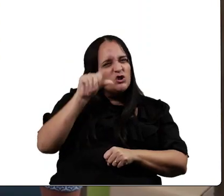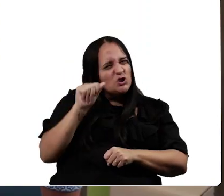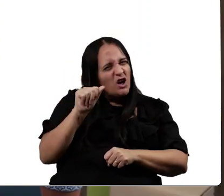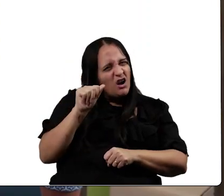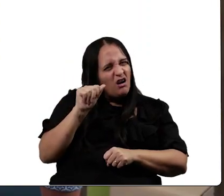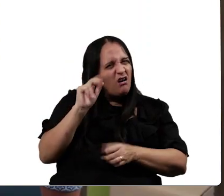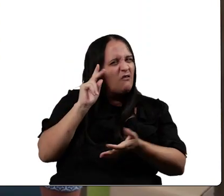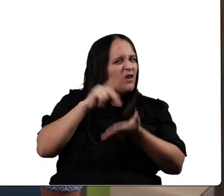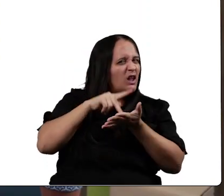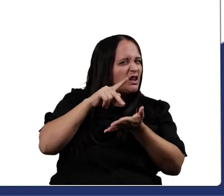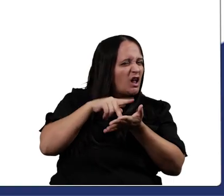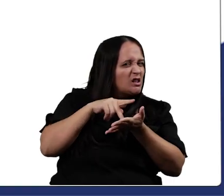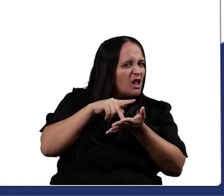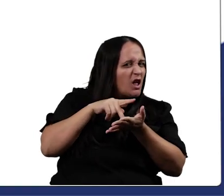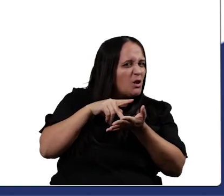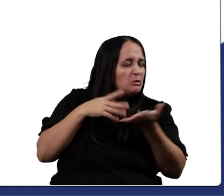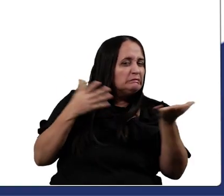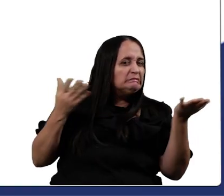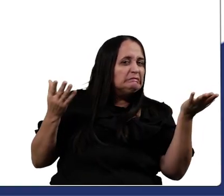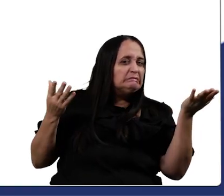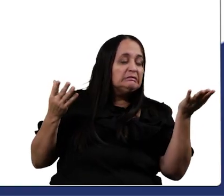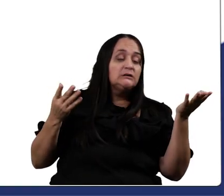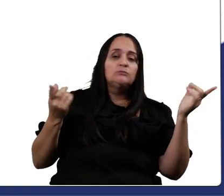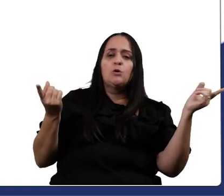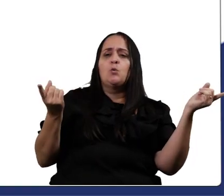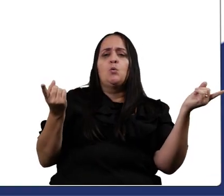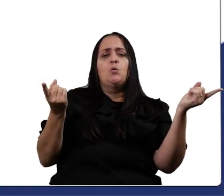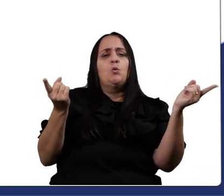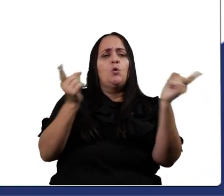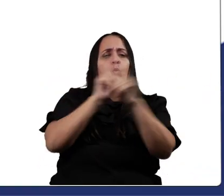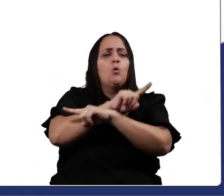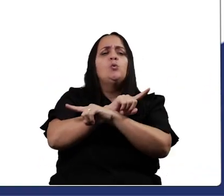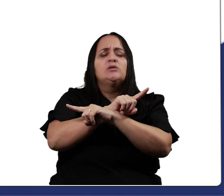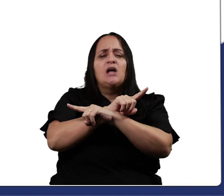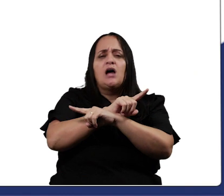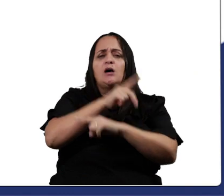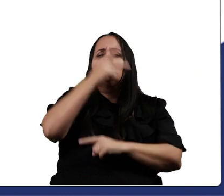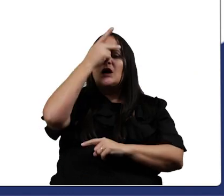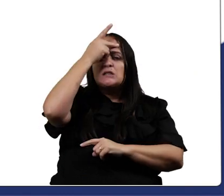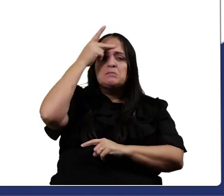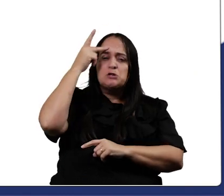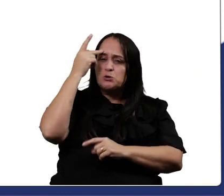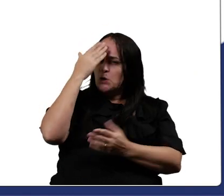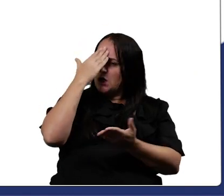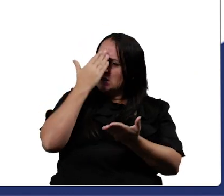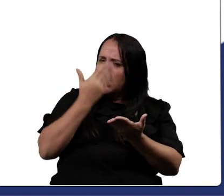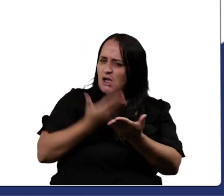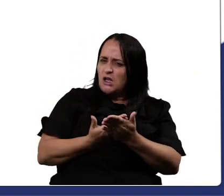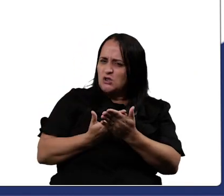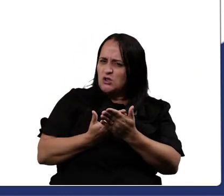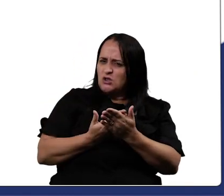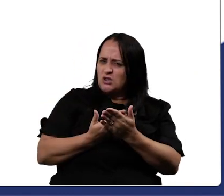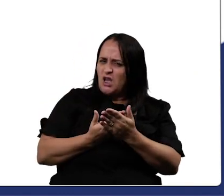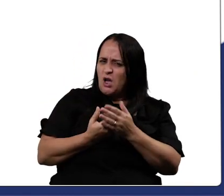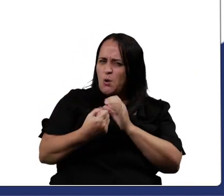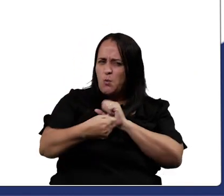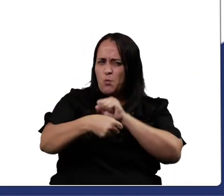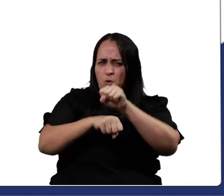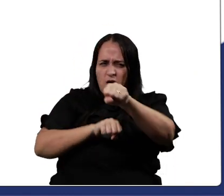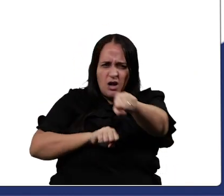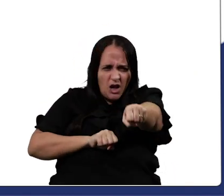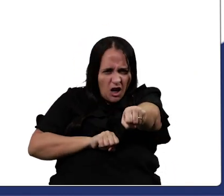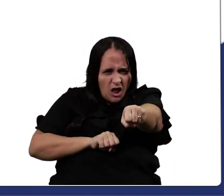verdadeiro? Ao contrário do que indica a crença geral, O karatê não é uma